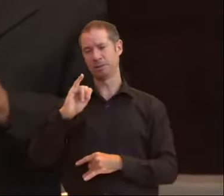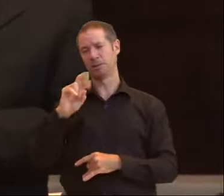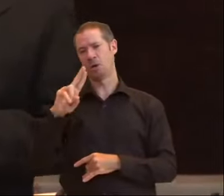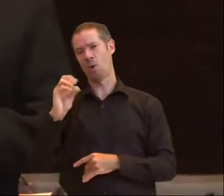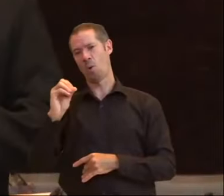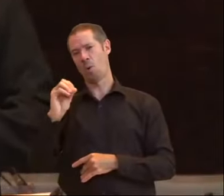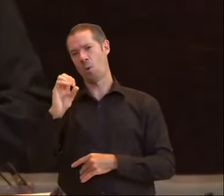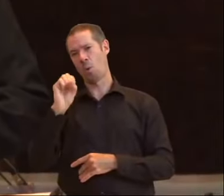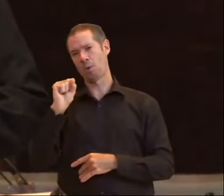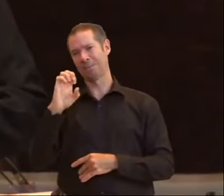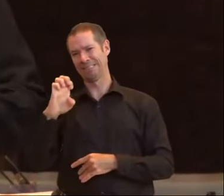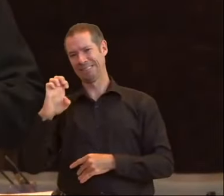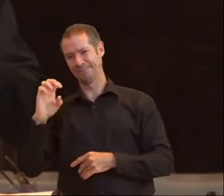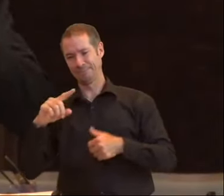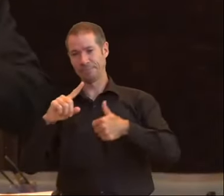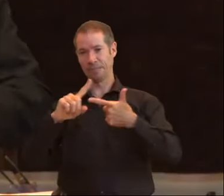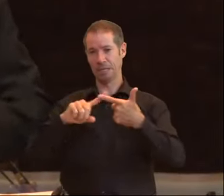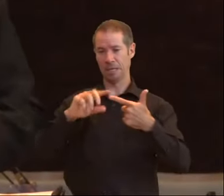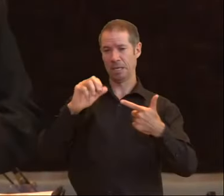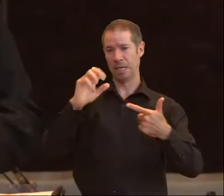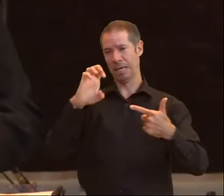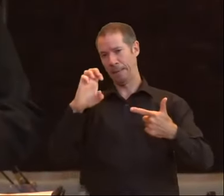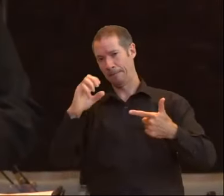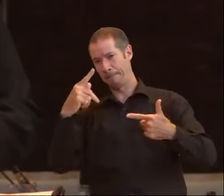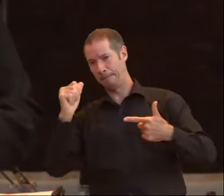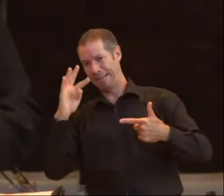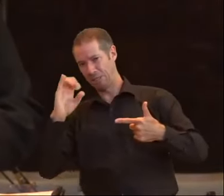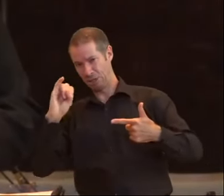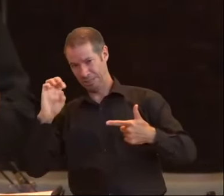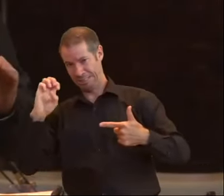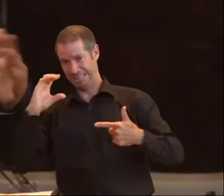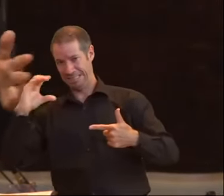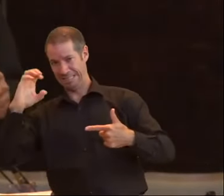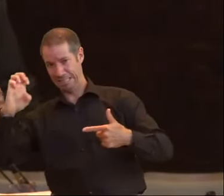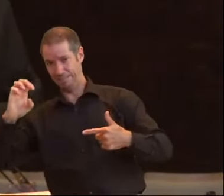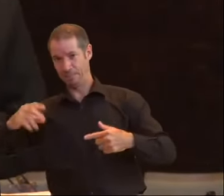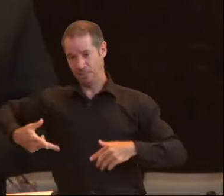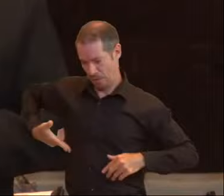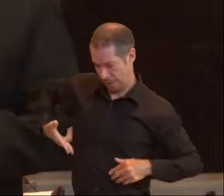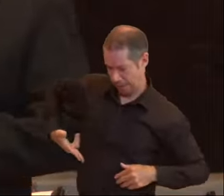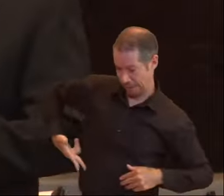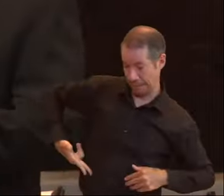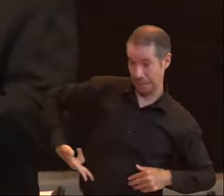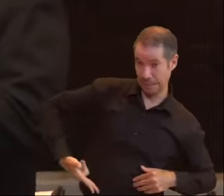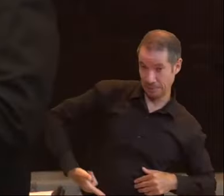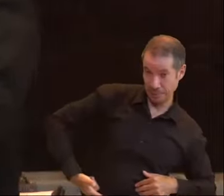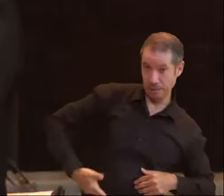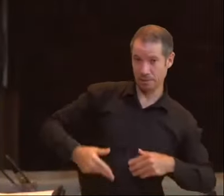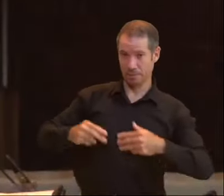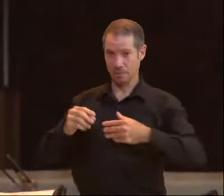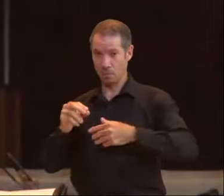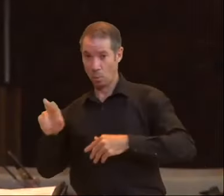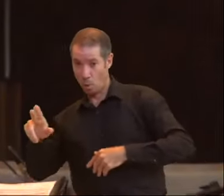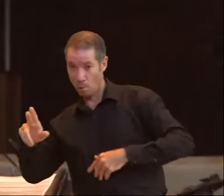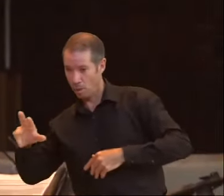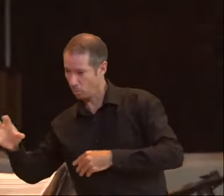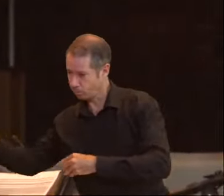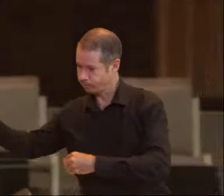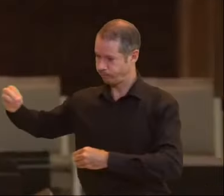aquela hepatite C, e ela fez um transplante aos 10 aninhos. O irmão doou um pedaço do fígado, ela